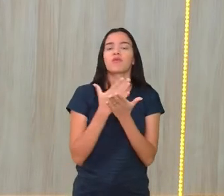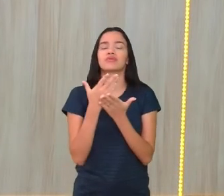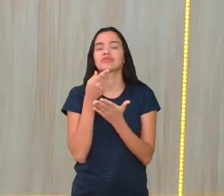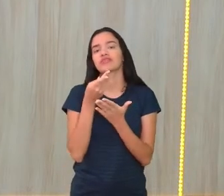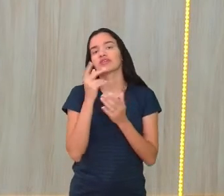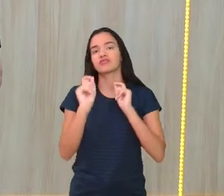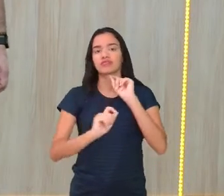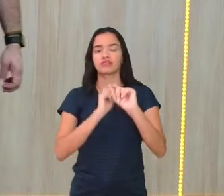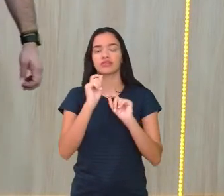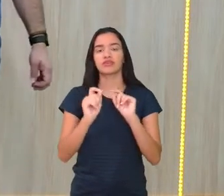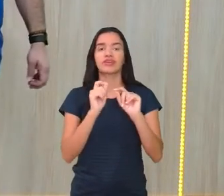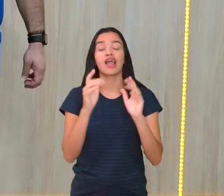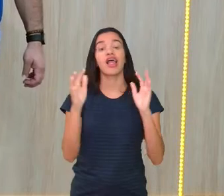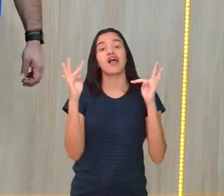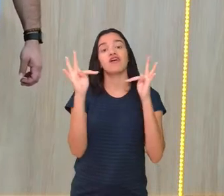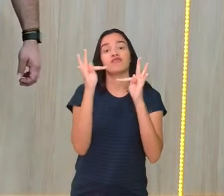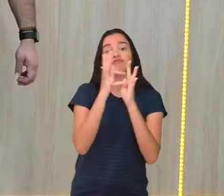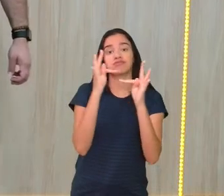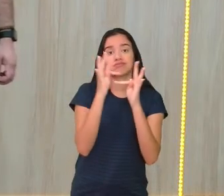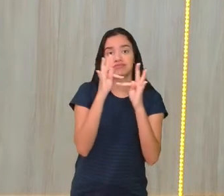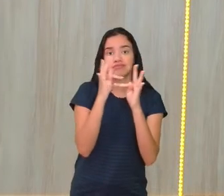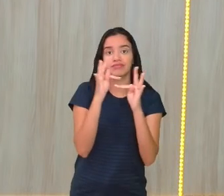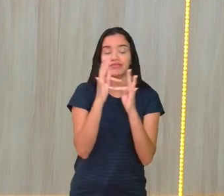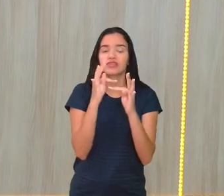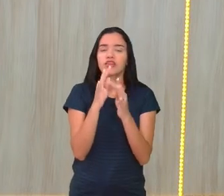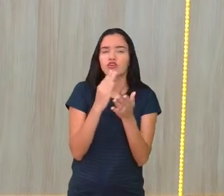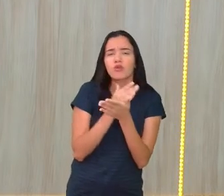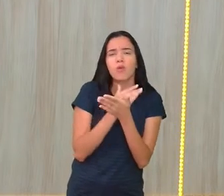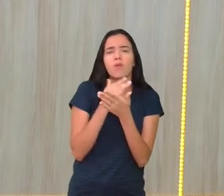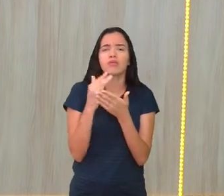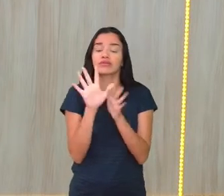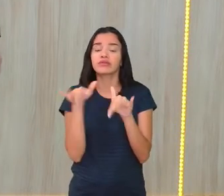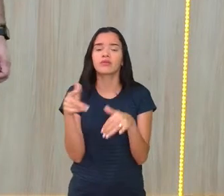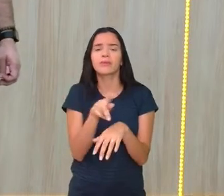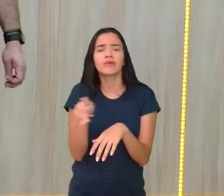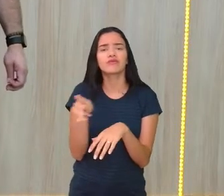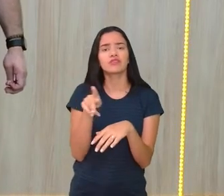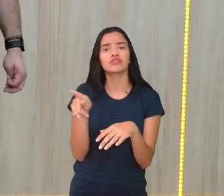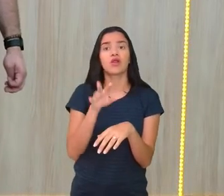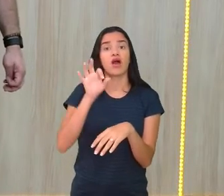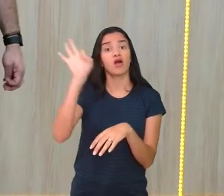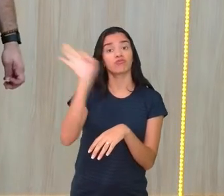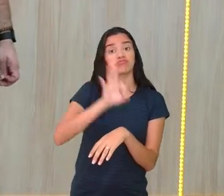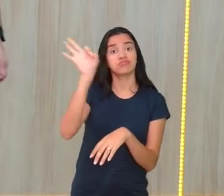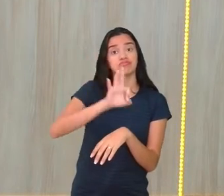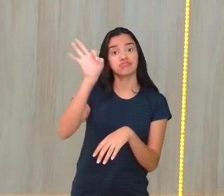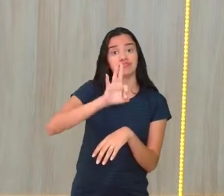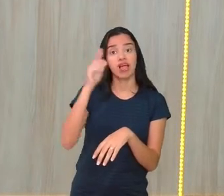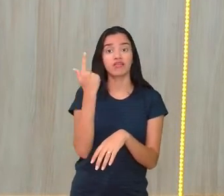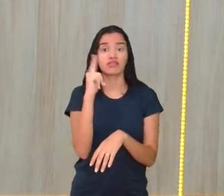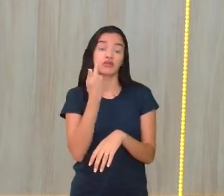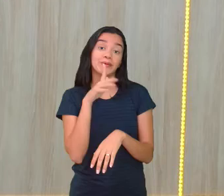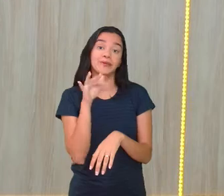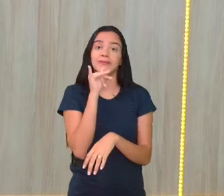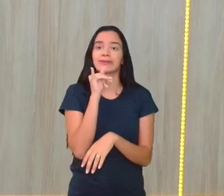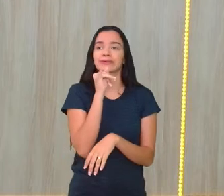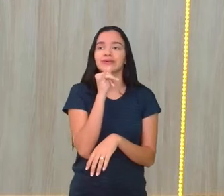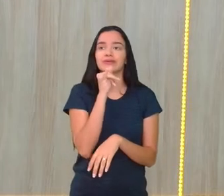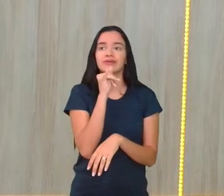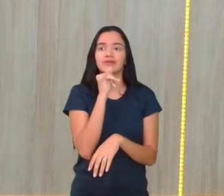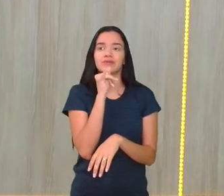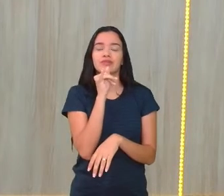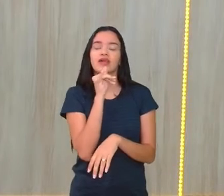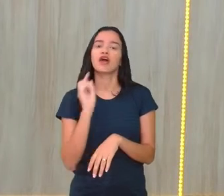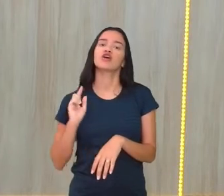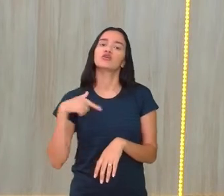os fenícios, né? Trazendo aí inicialmente, professor, alguns dados geográficos, como por exemplo,